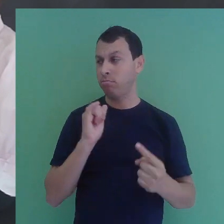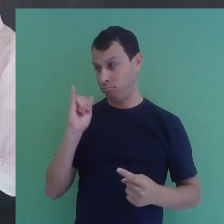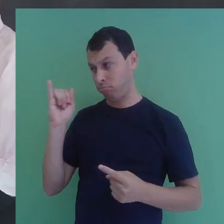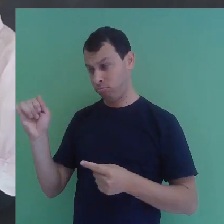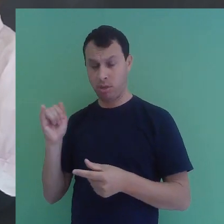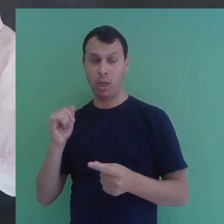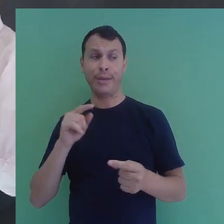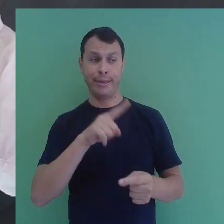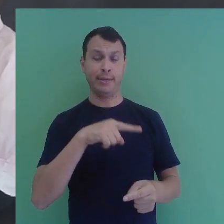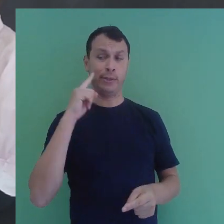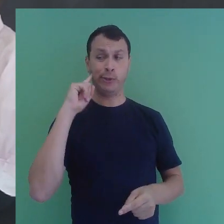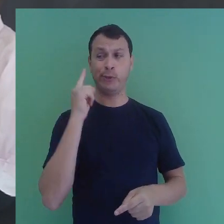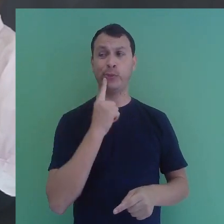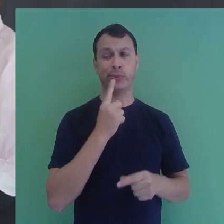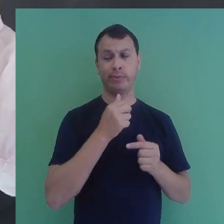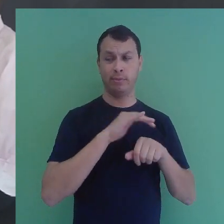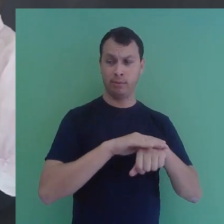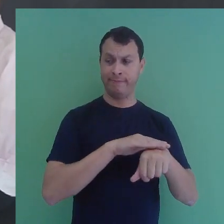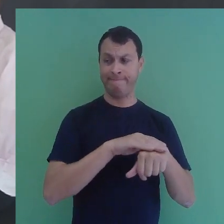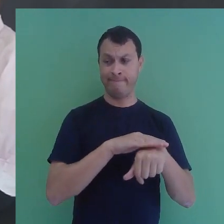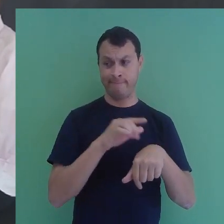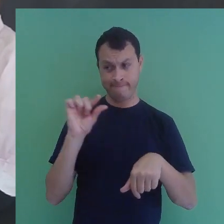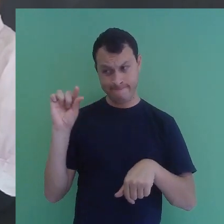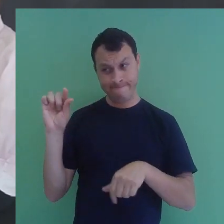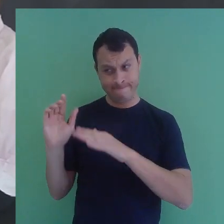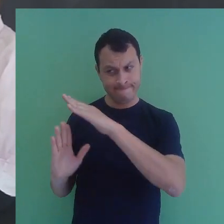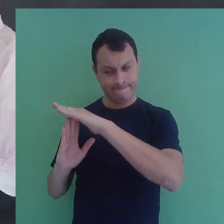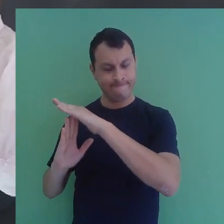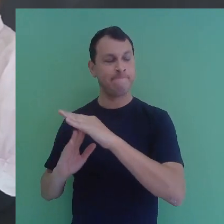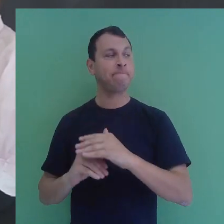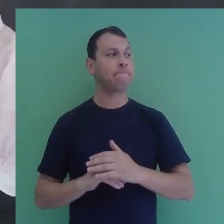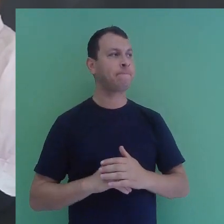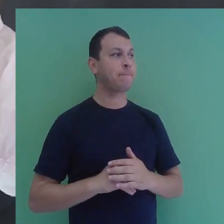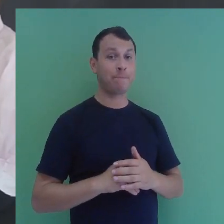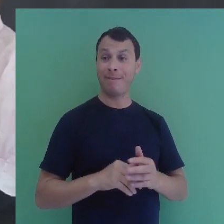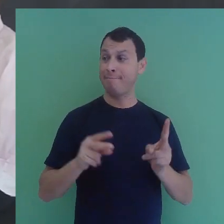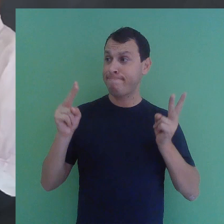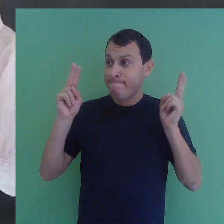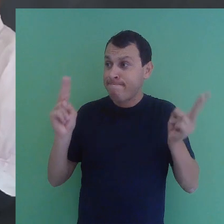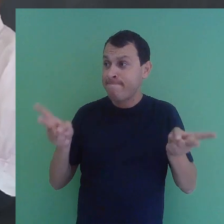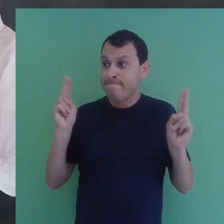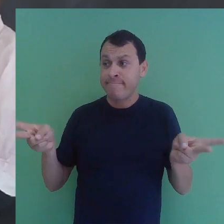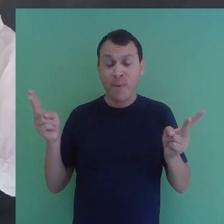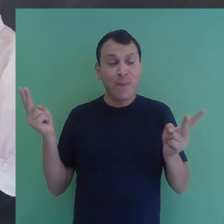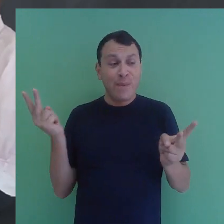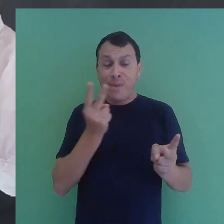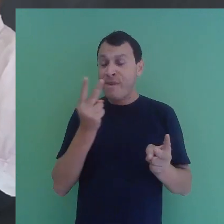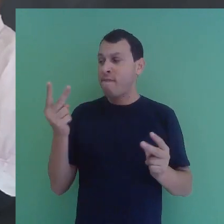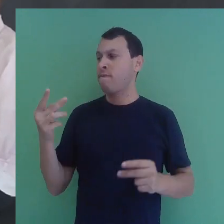surdo e expliquei para o cego: olha, estou conversando com meu colega aqui que é surdo. E aí, no mesmo momento